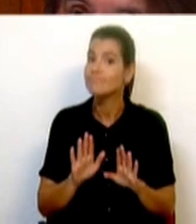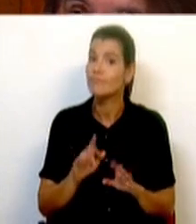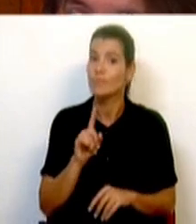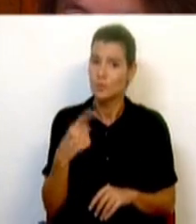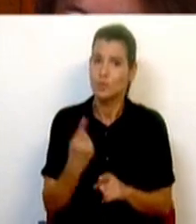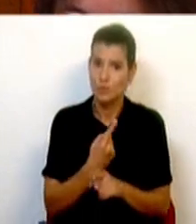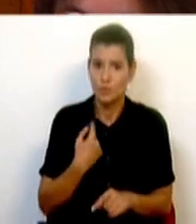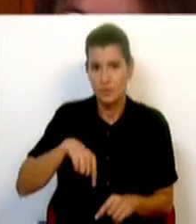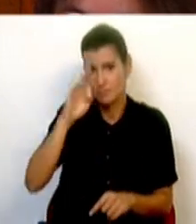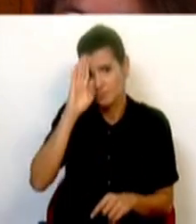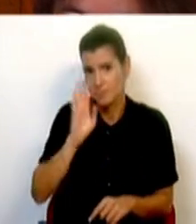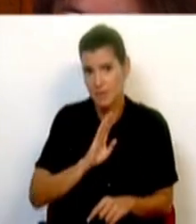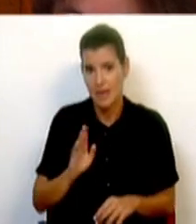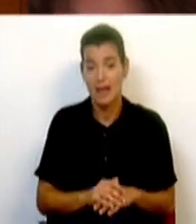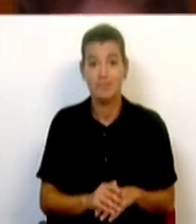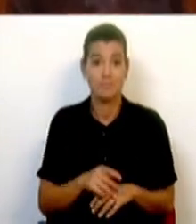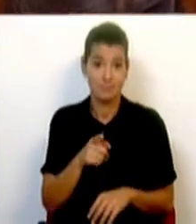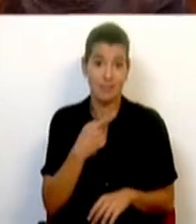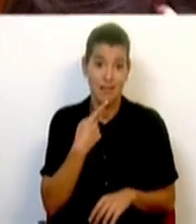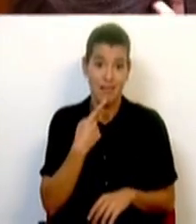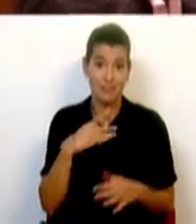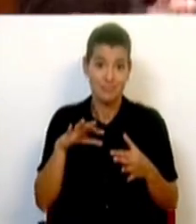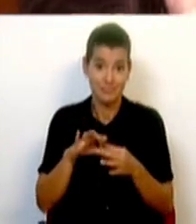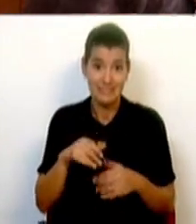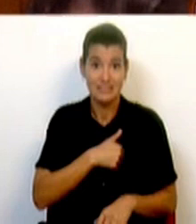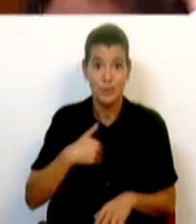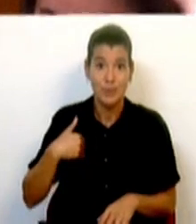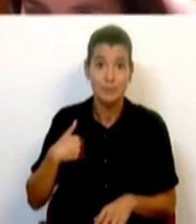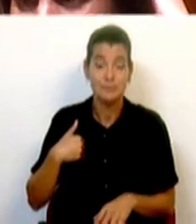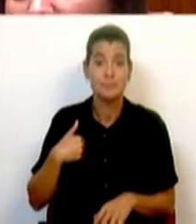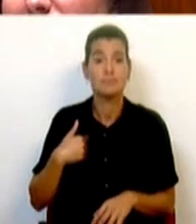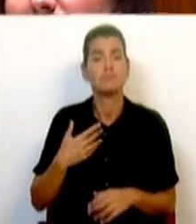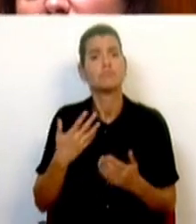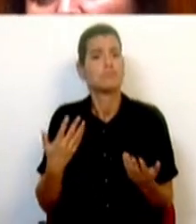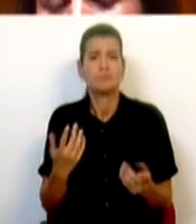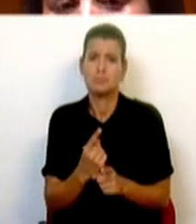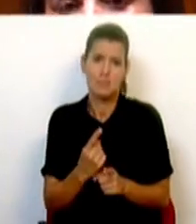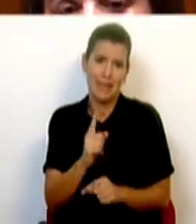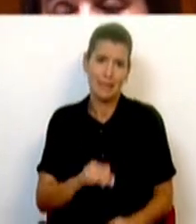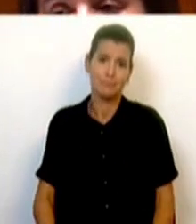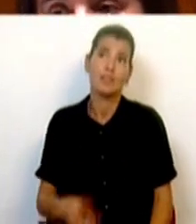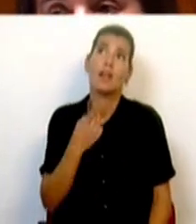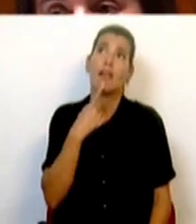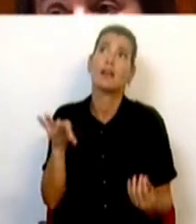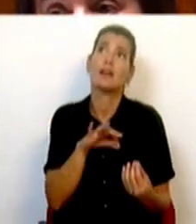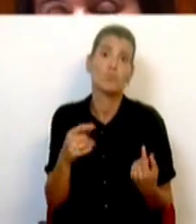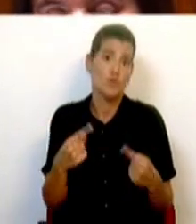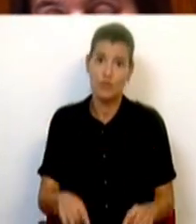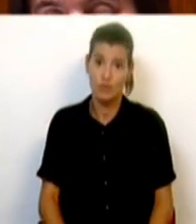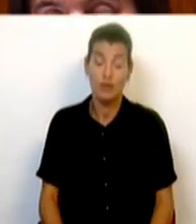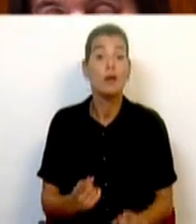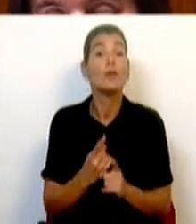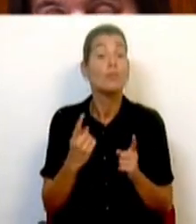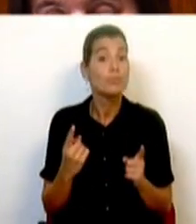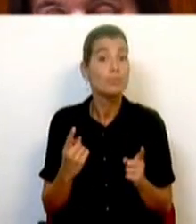que sabemos, é que a retórica sobre a saúde ficaria nisso mesmo, sobre a retórica, porque